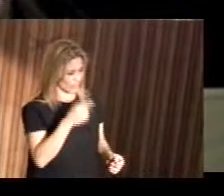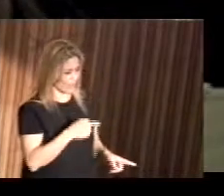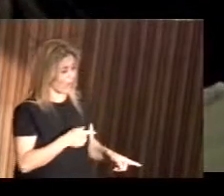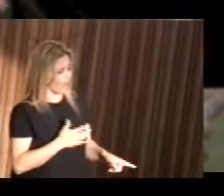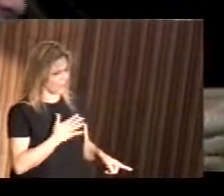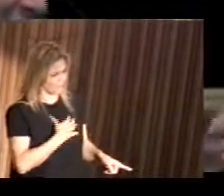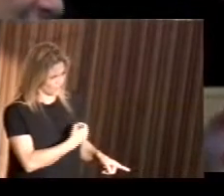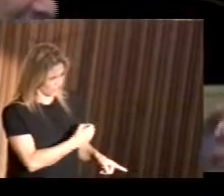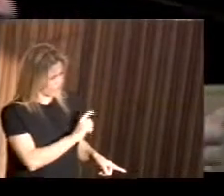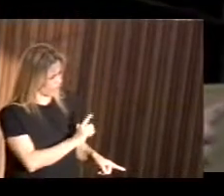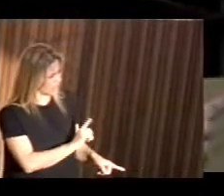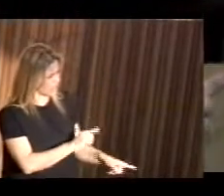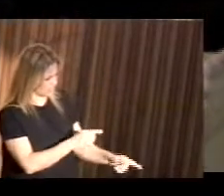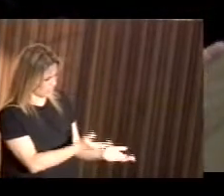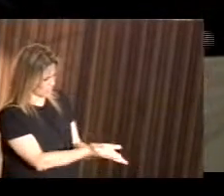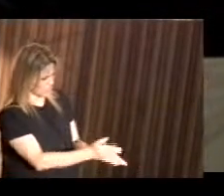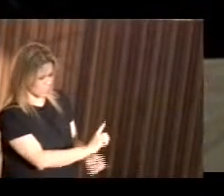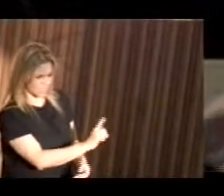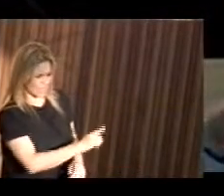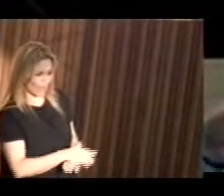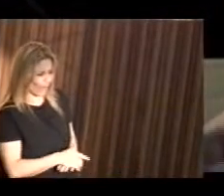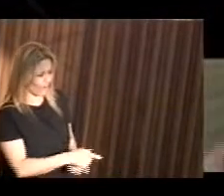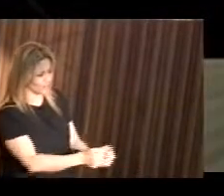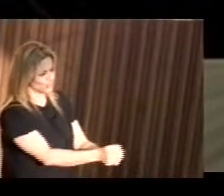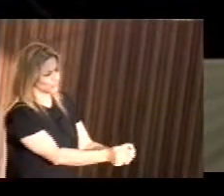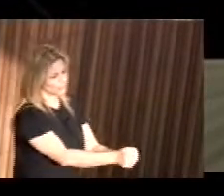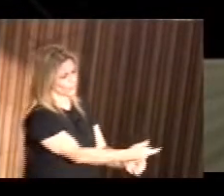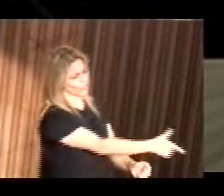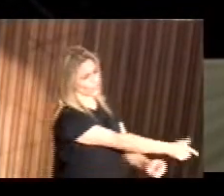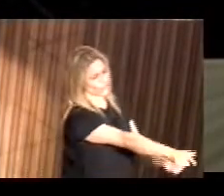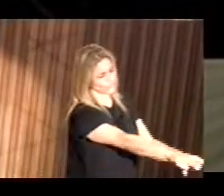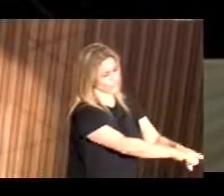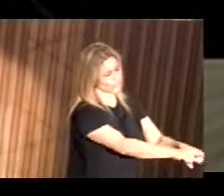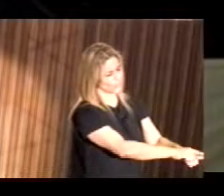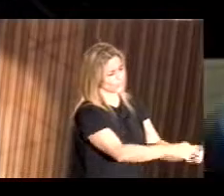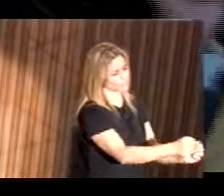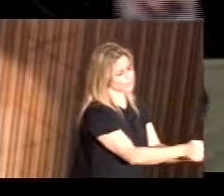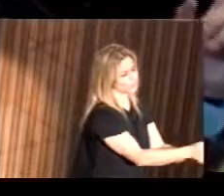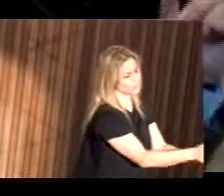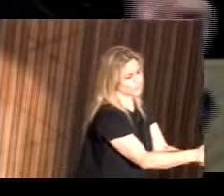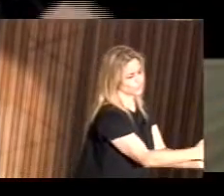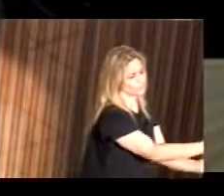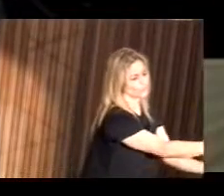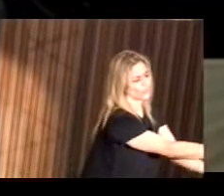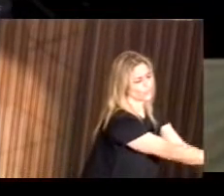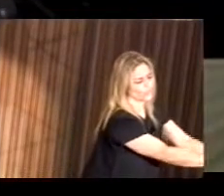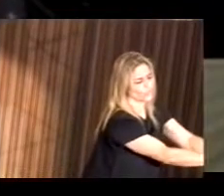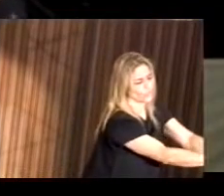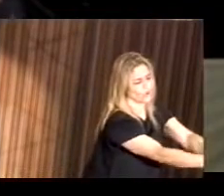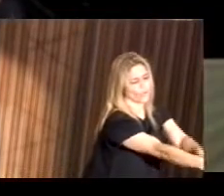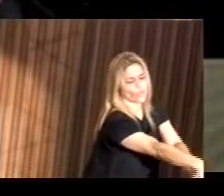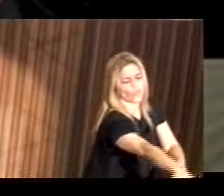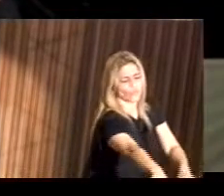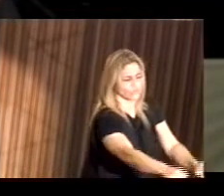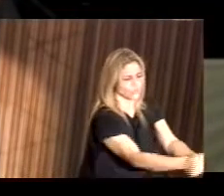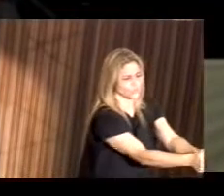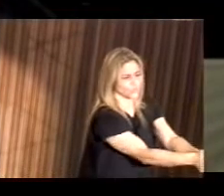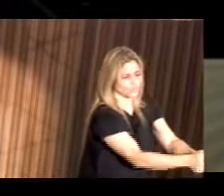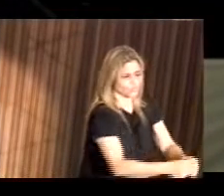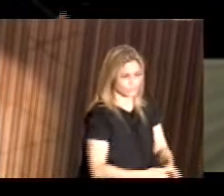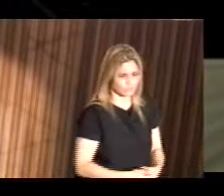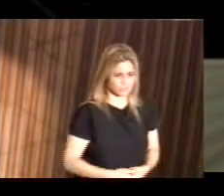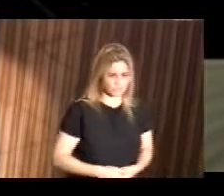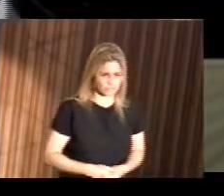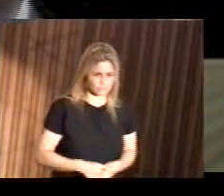Deus, do que ele seja tão parecido com esse mundo que ele não saiba que teme a Deus.